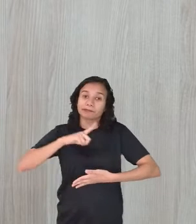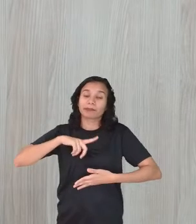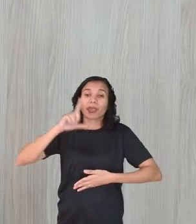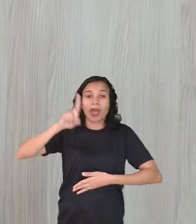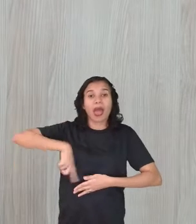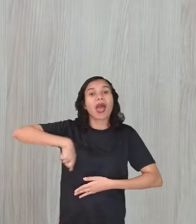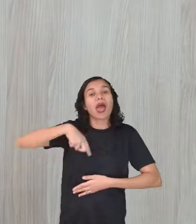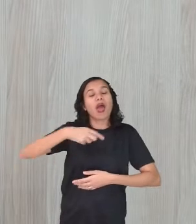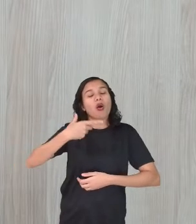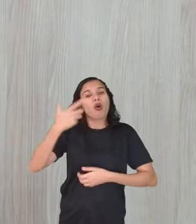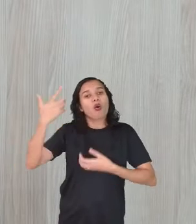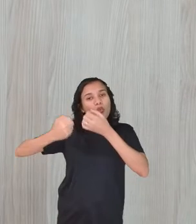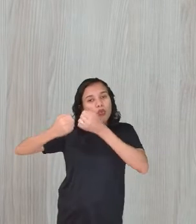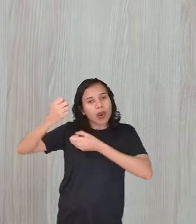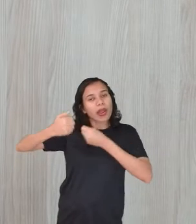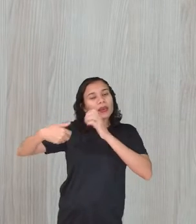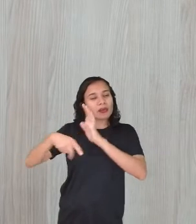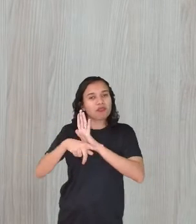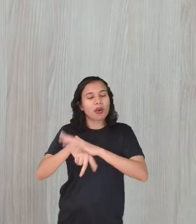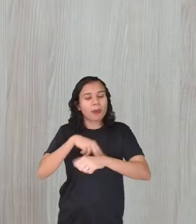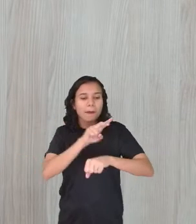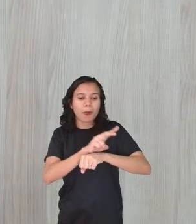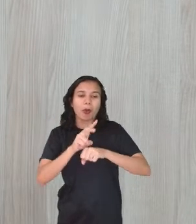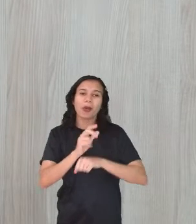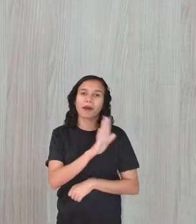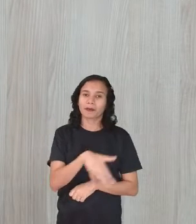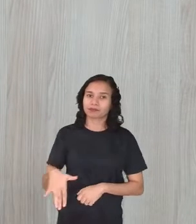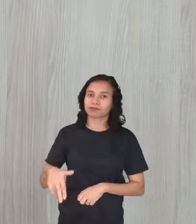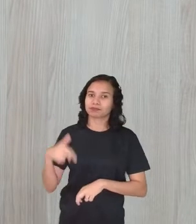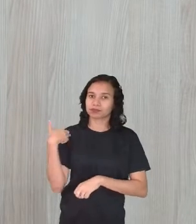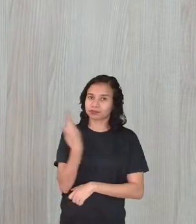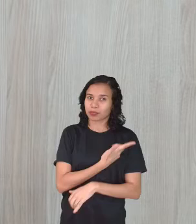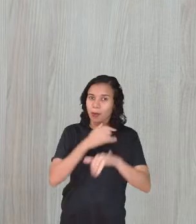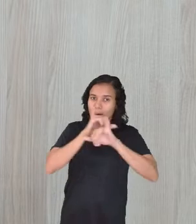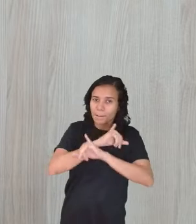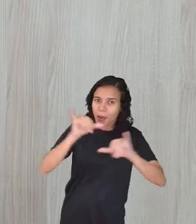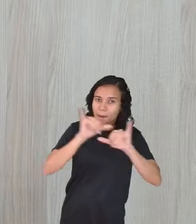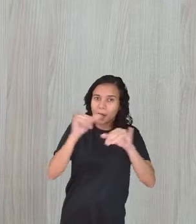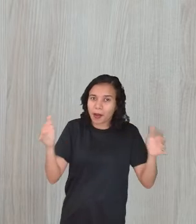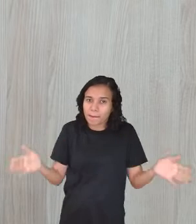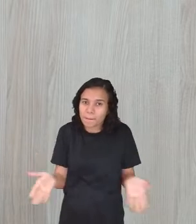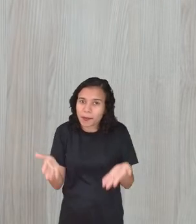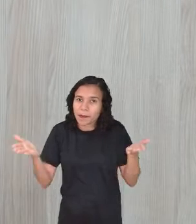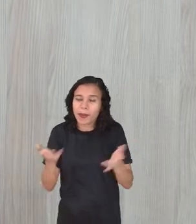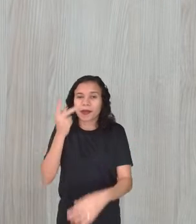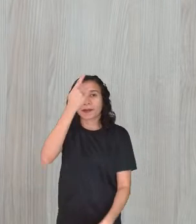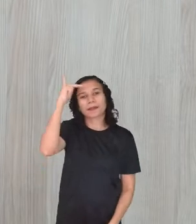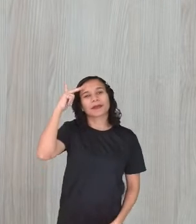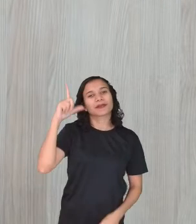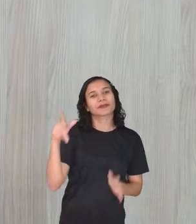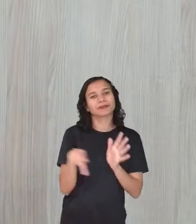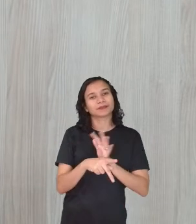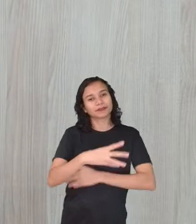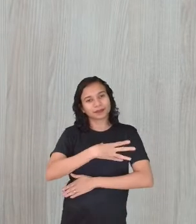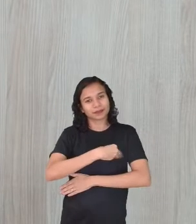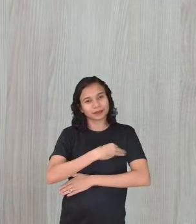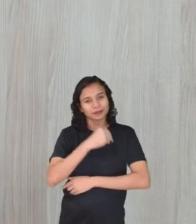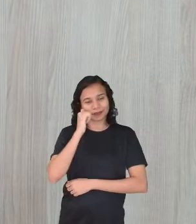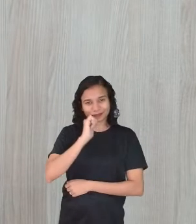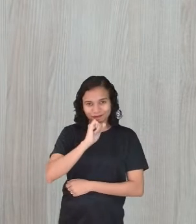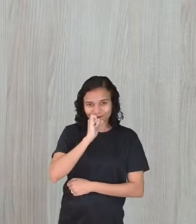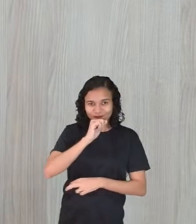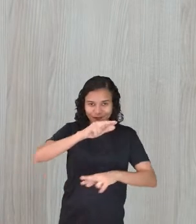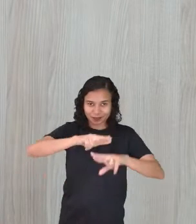que ele protege a criancinha. Então, vamos divulgar isso, incentivar as pessoas nessa questão do aleitamento materno. E